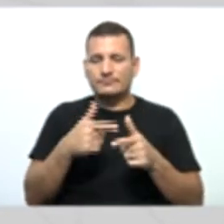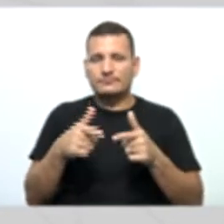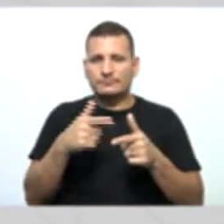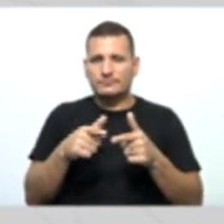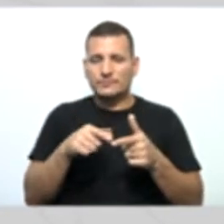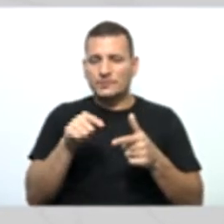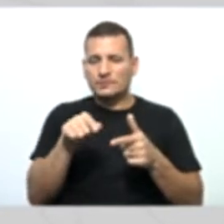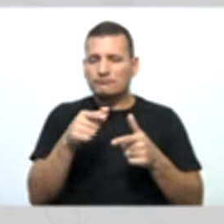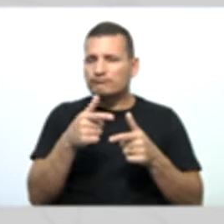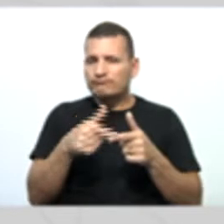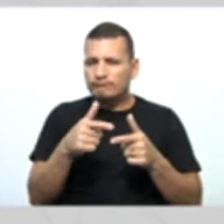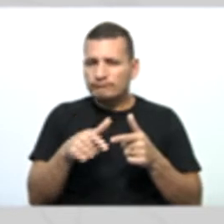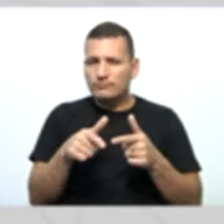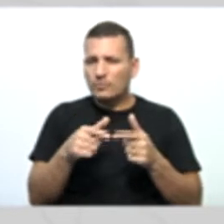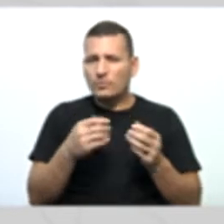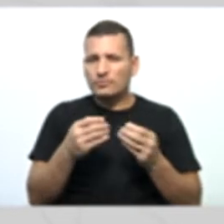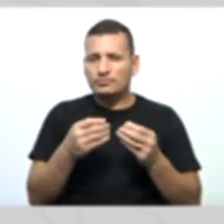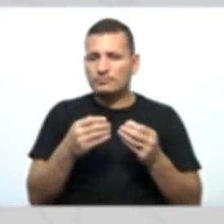esse problema?